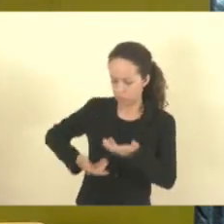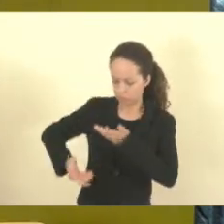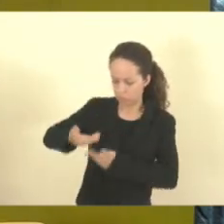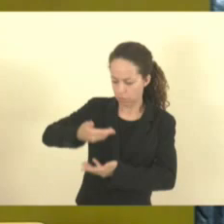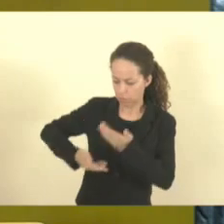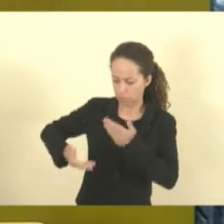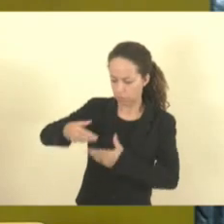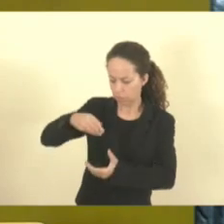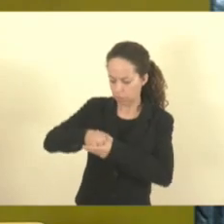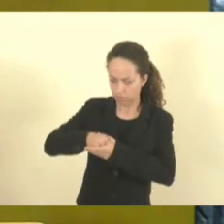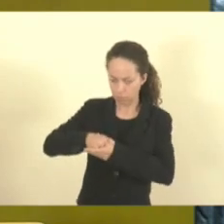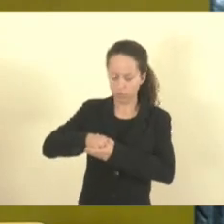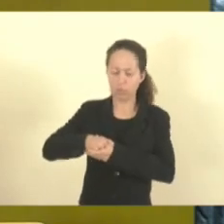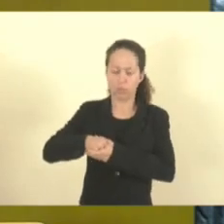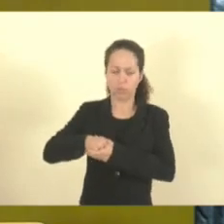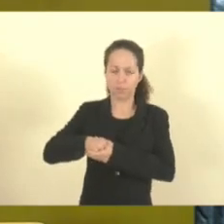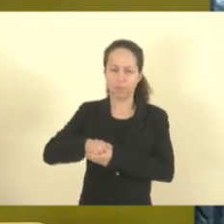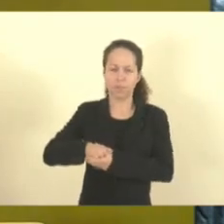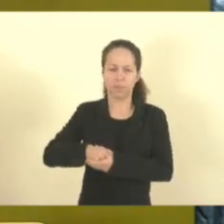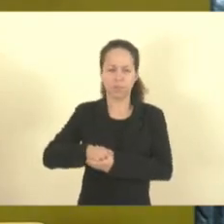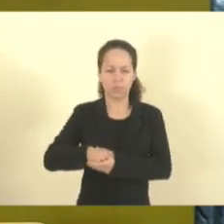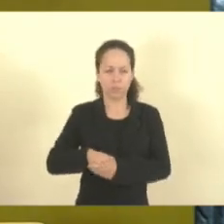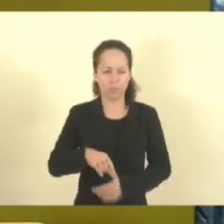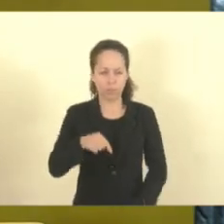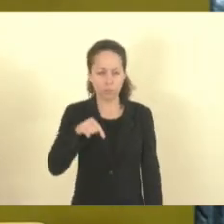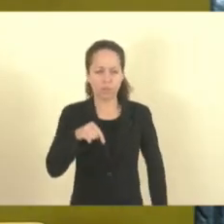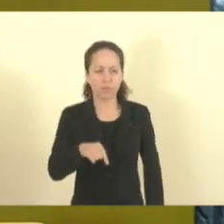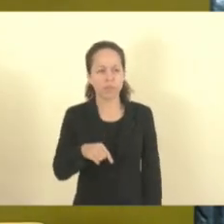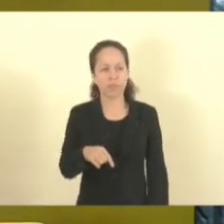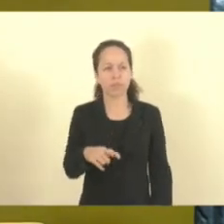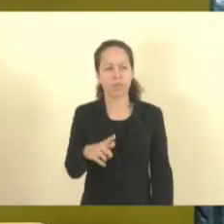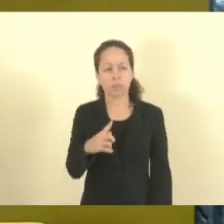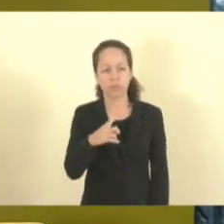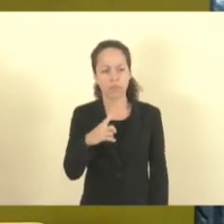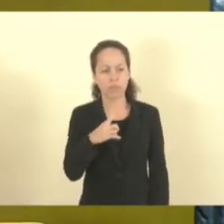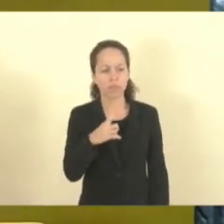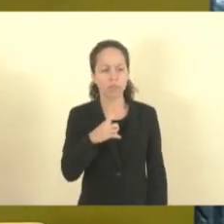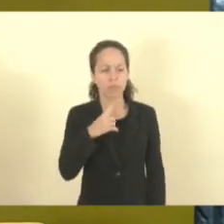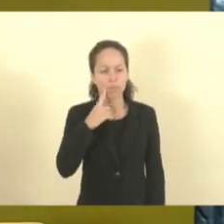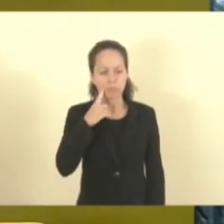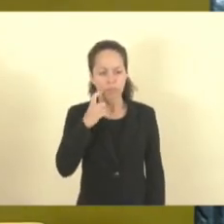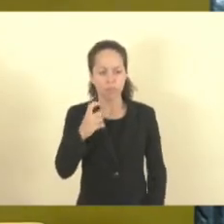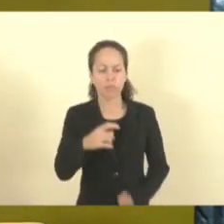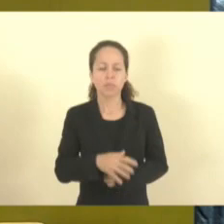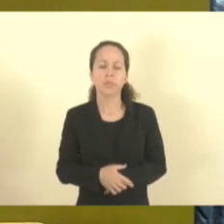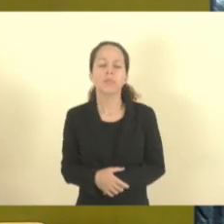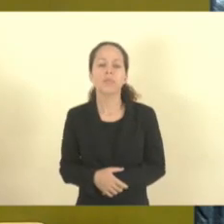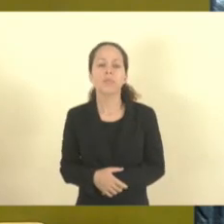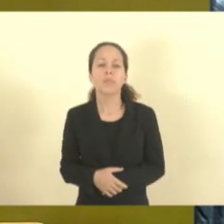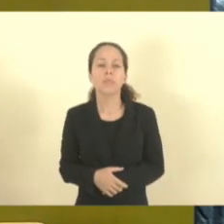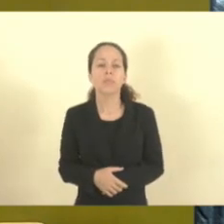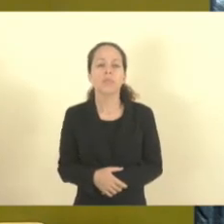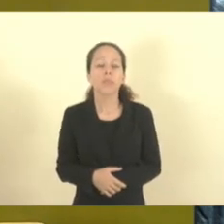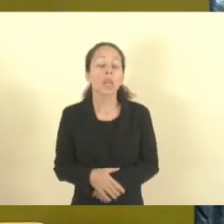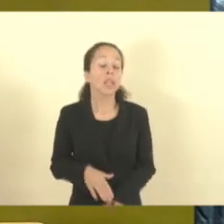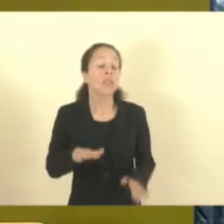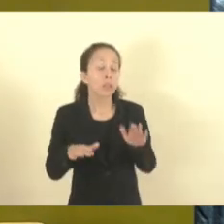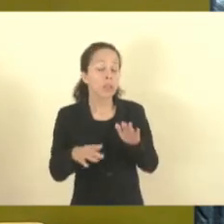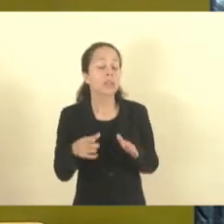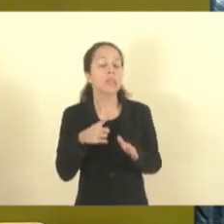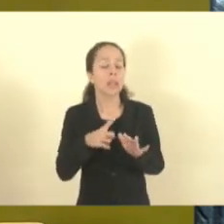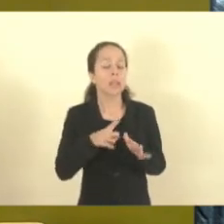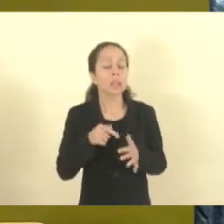institucionalmente a casa, do ponto de vista legal, talvez tenha impedimentos,